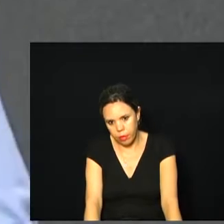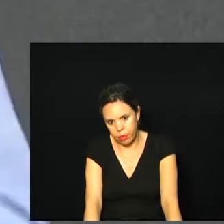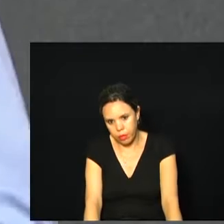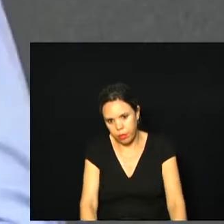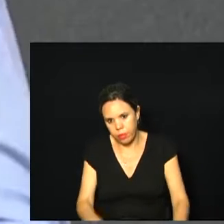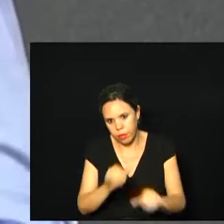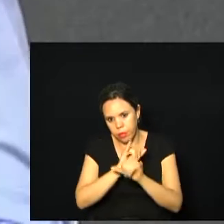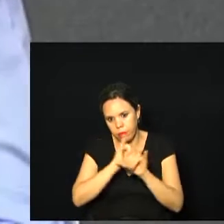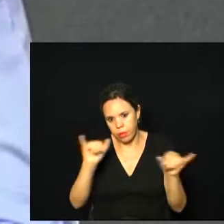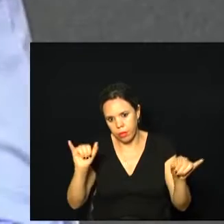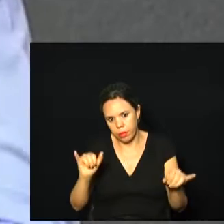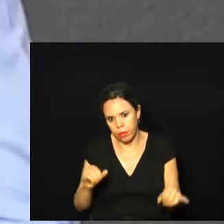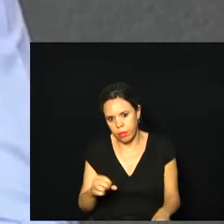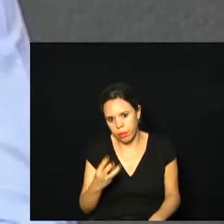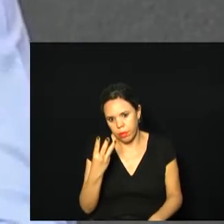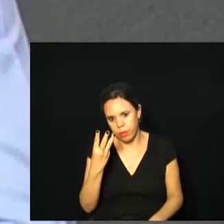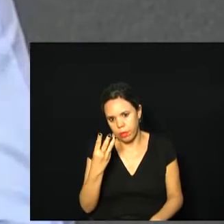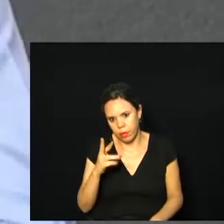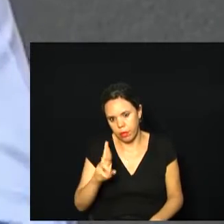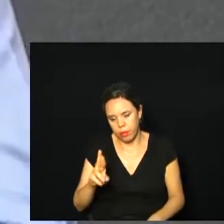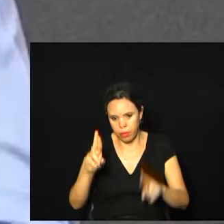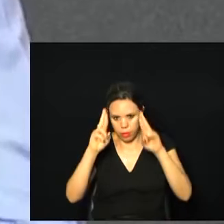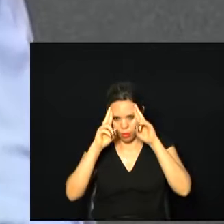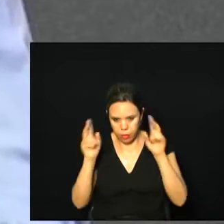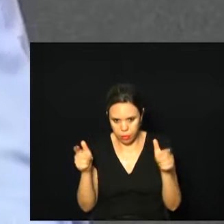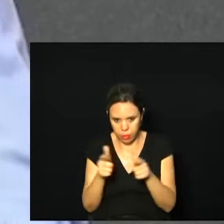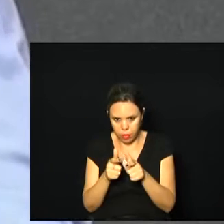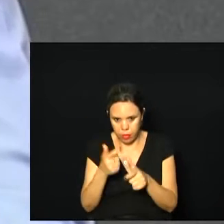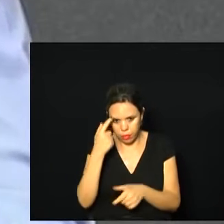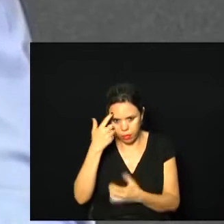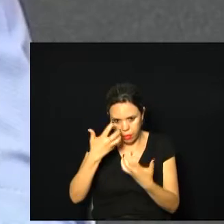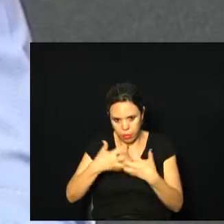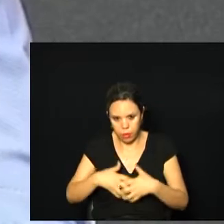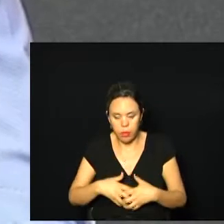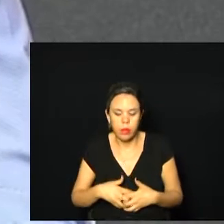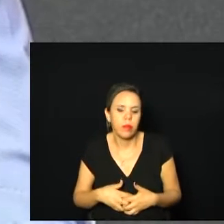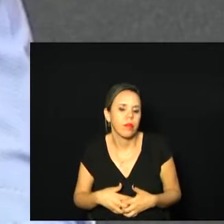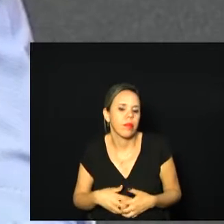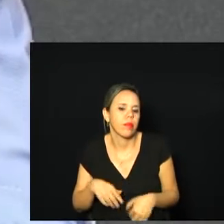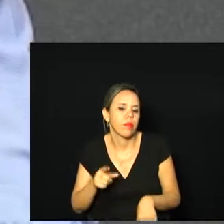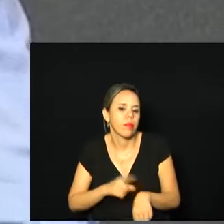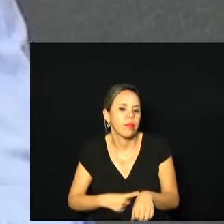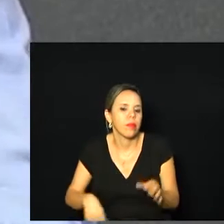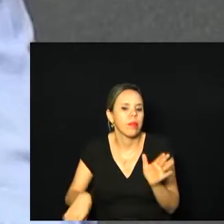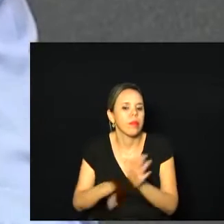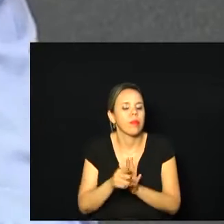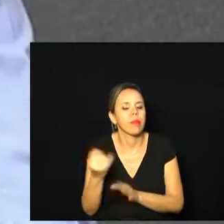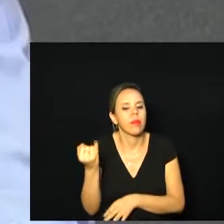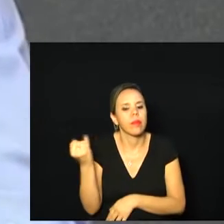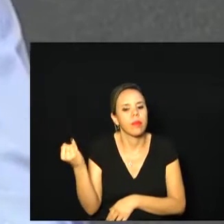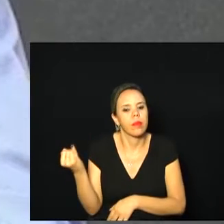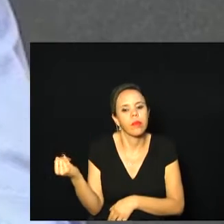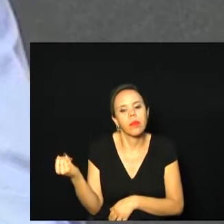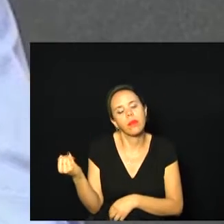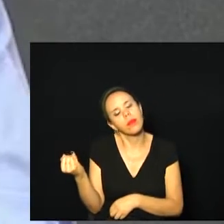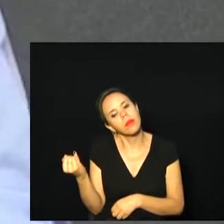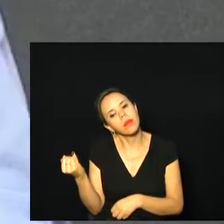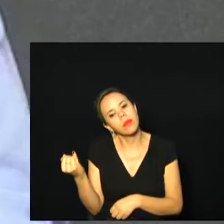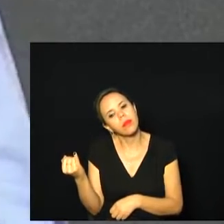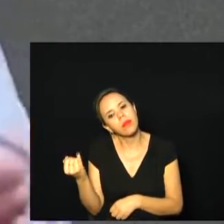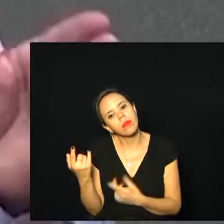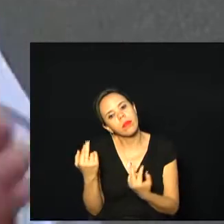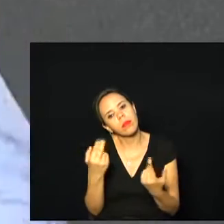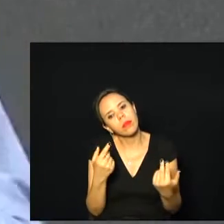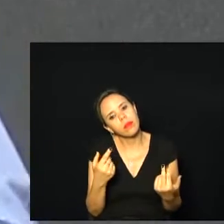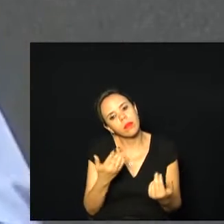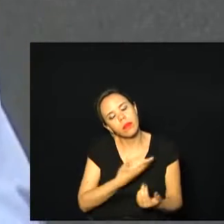Essa campanha de 3 R's, respeite, reduza e repense, ela vem num momento muito importante. Como